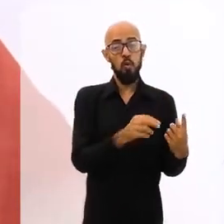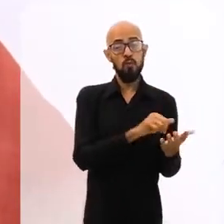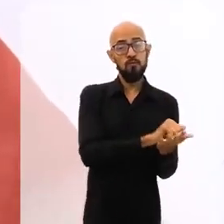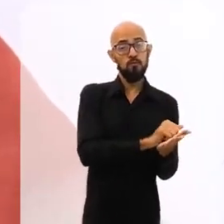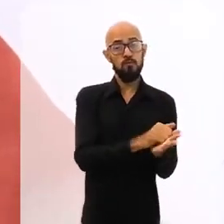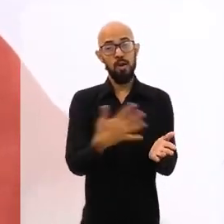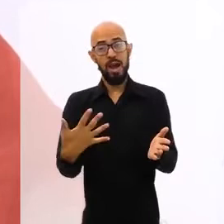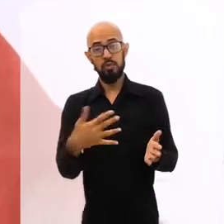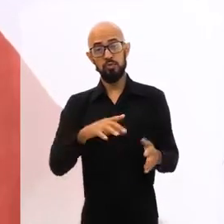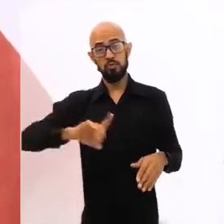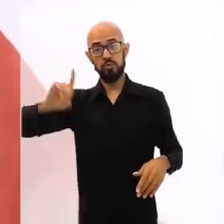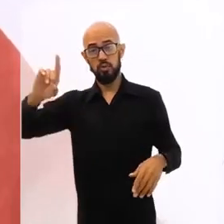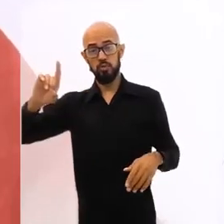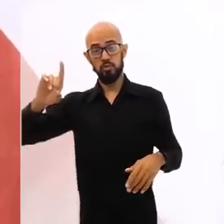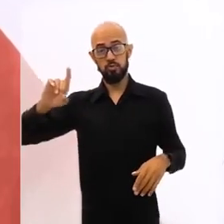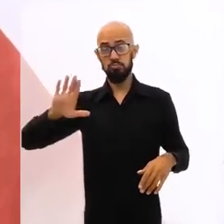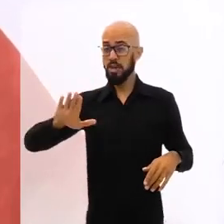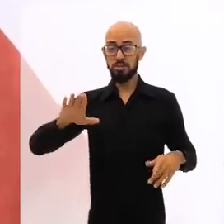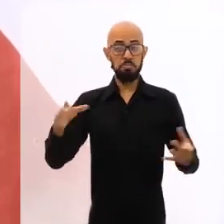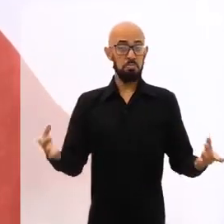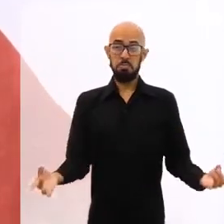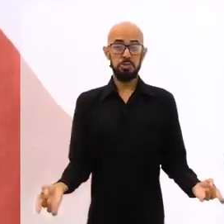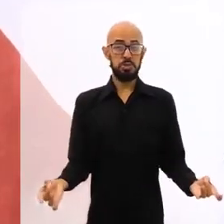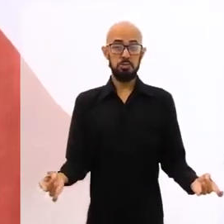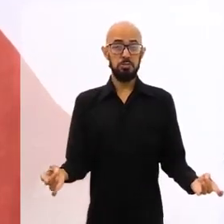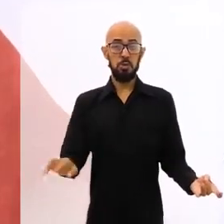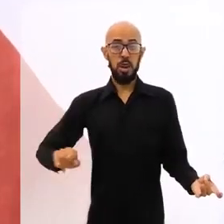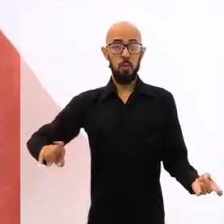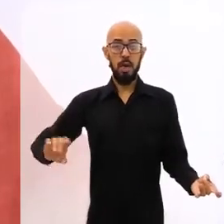uma coisa nem outra. Então, o budismo é um caminho